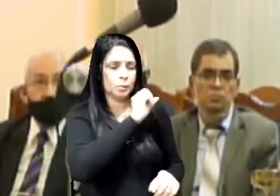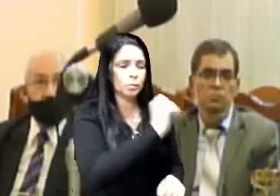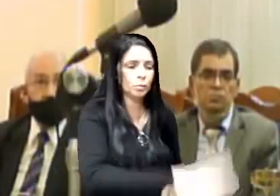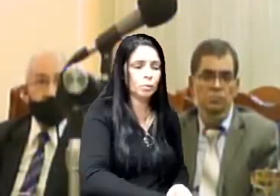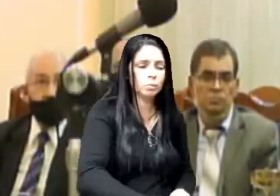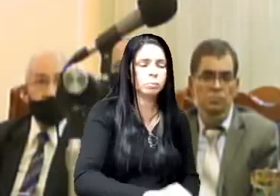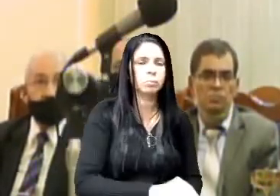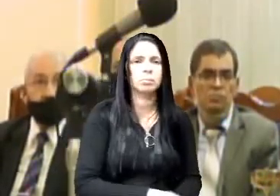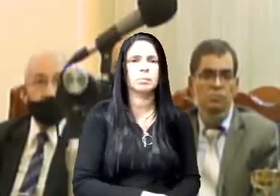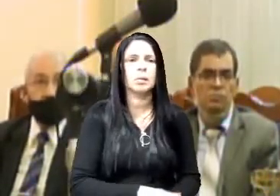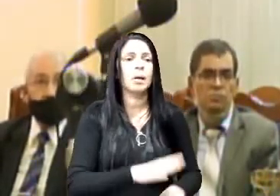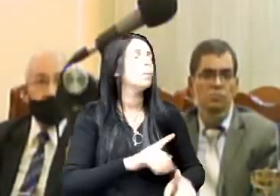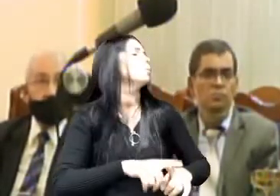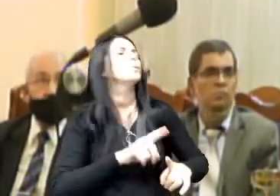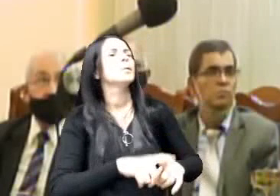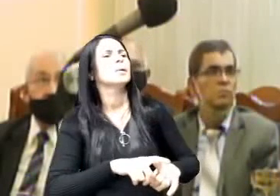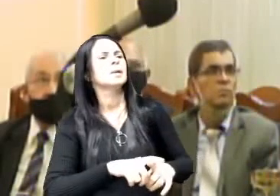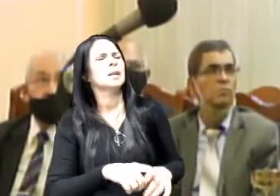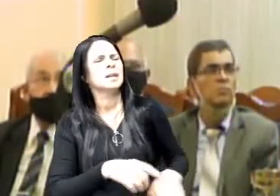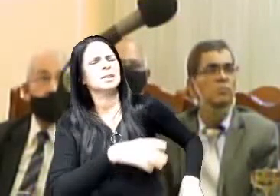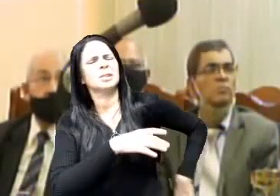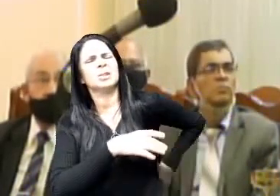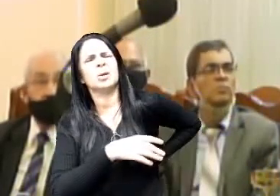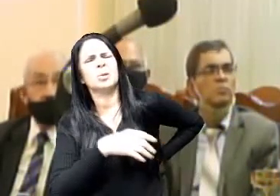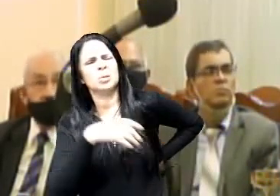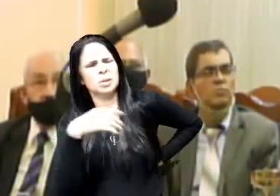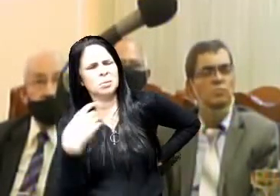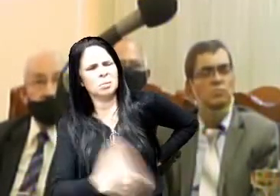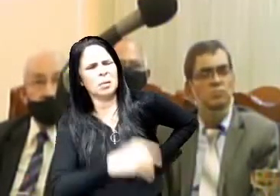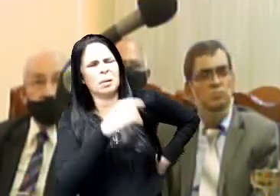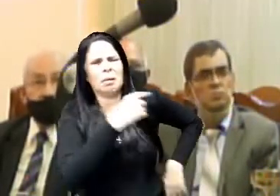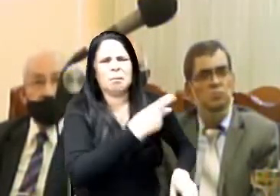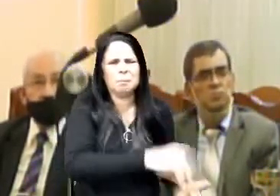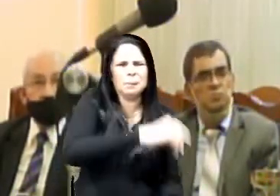Além das costas arrebentadas, os pés ainda amarrados no tronco.